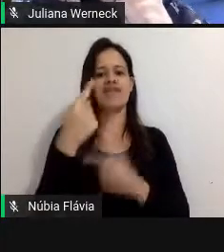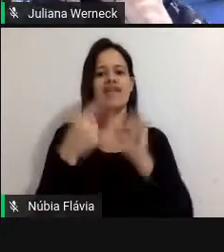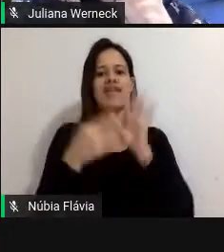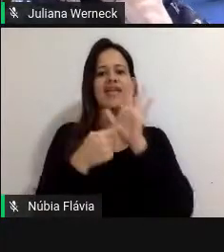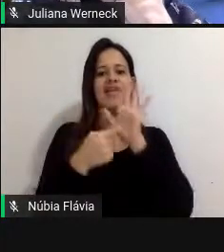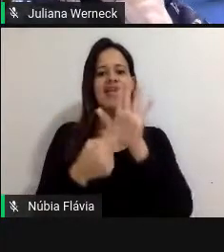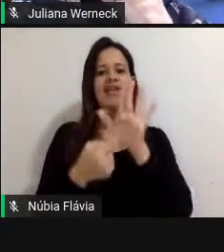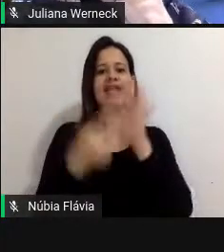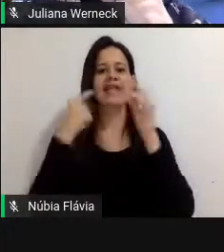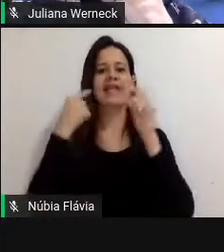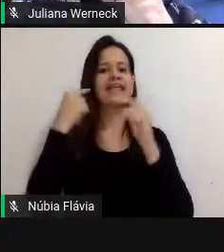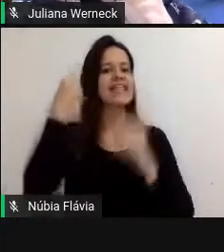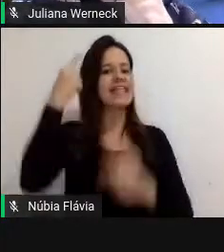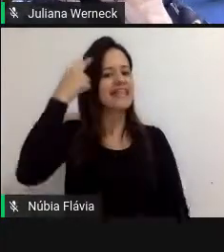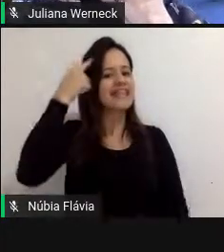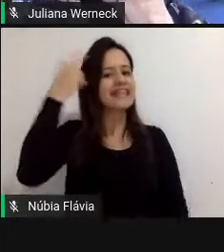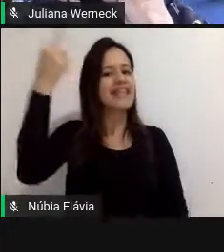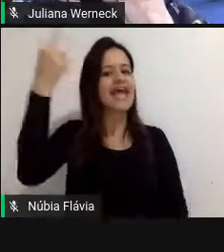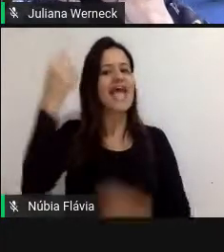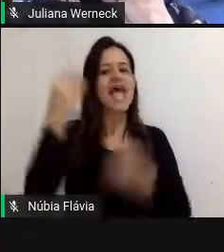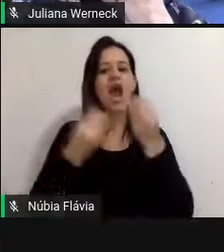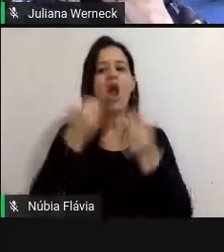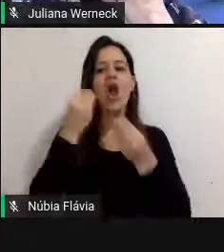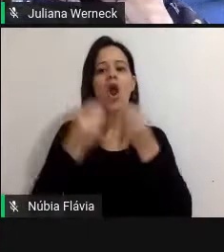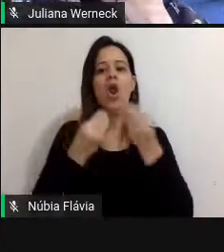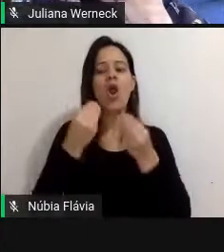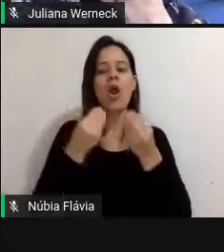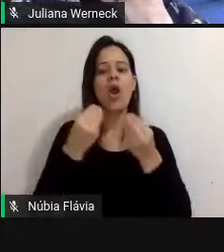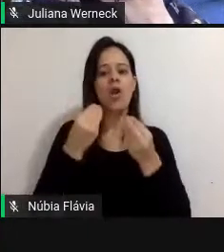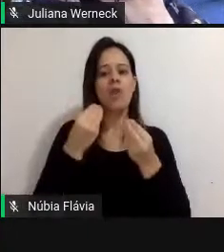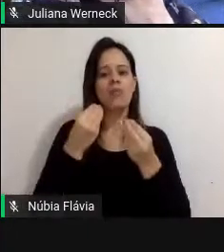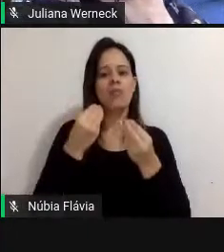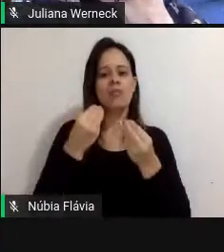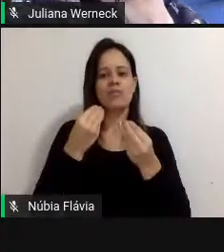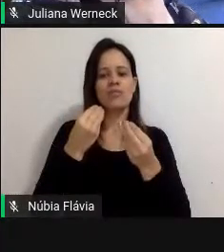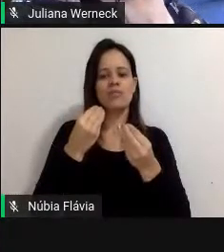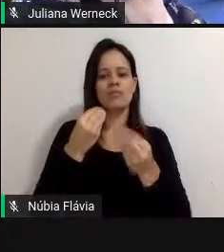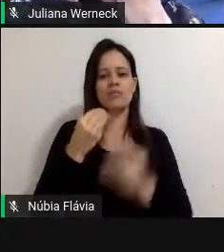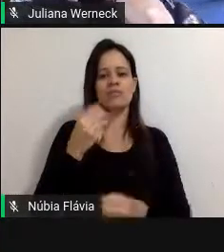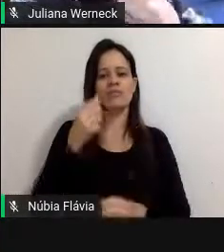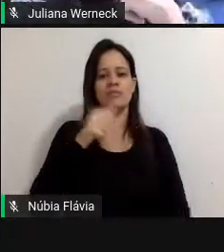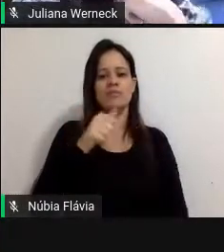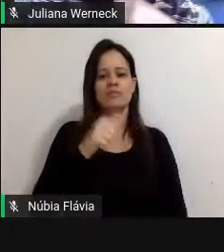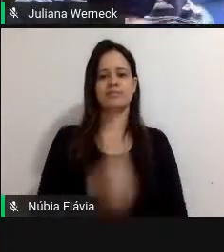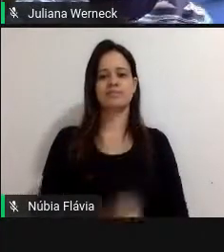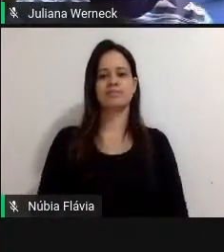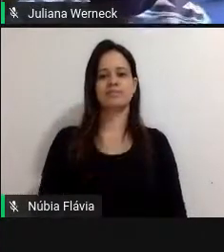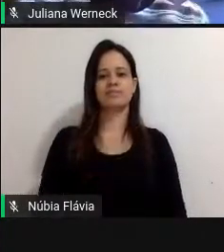ideia de como que é essa ferramenta.